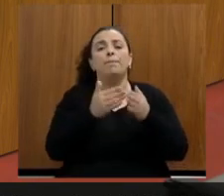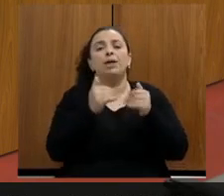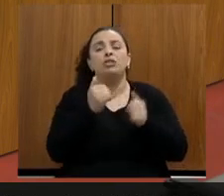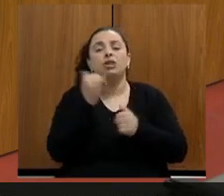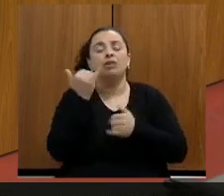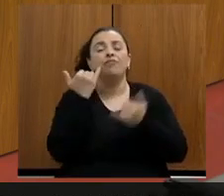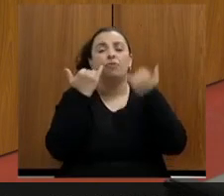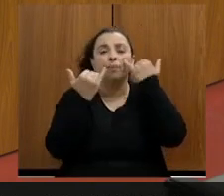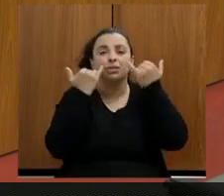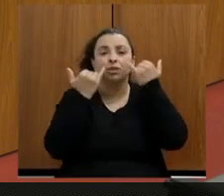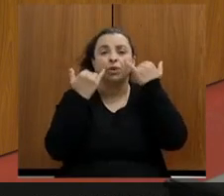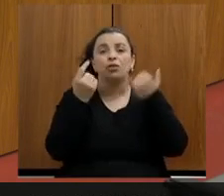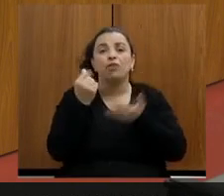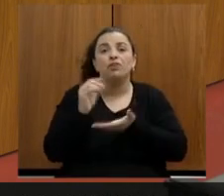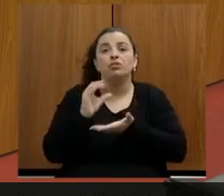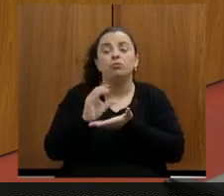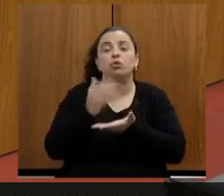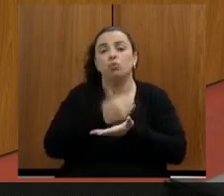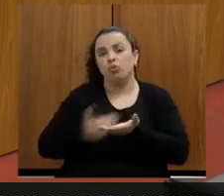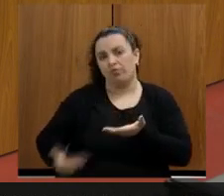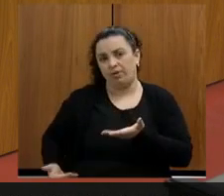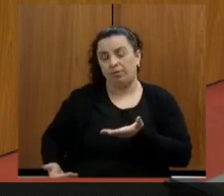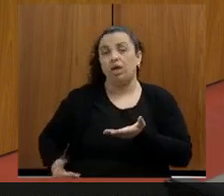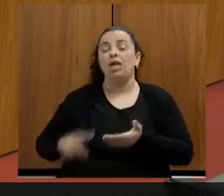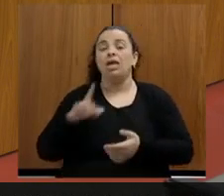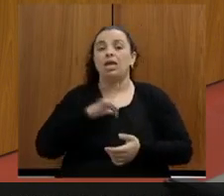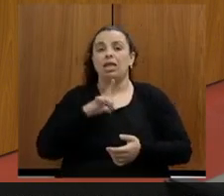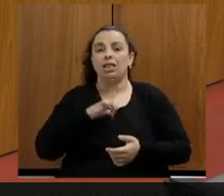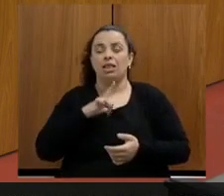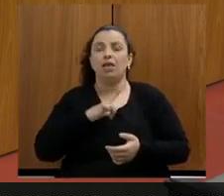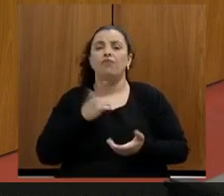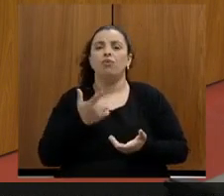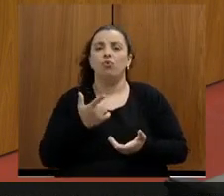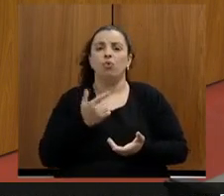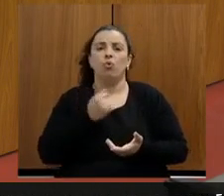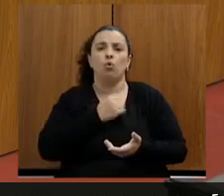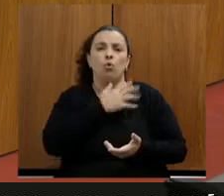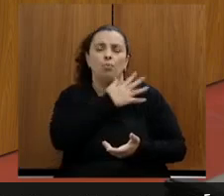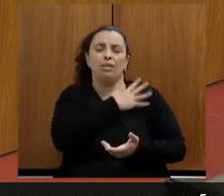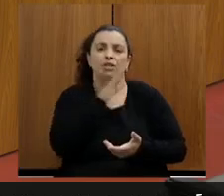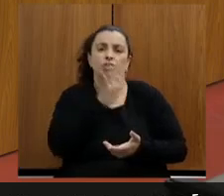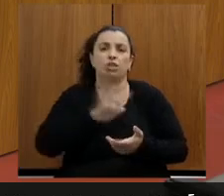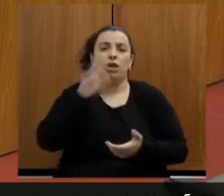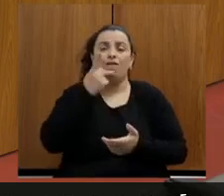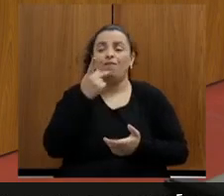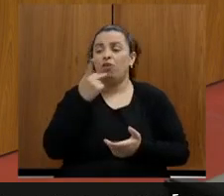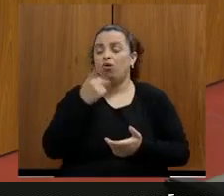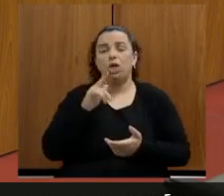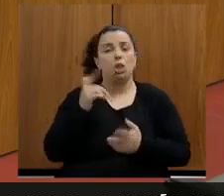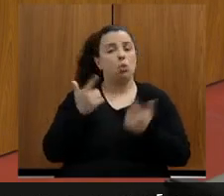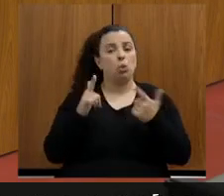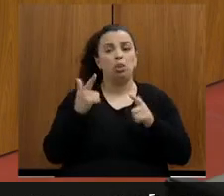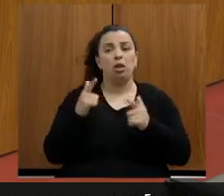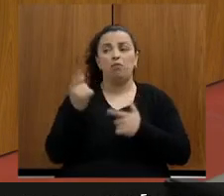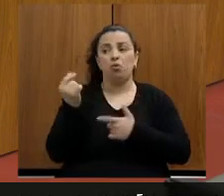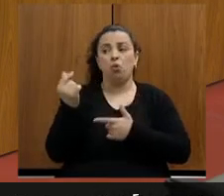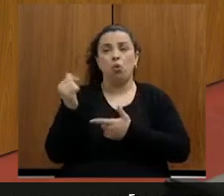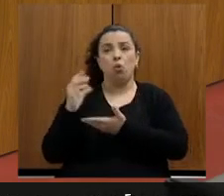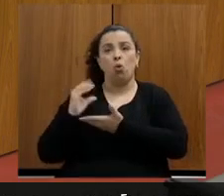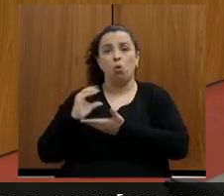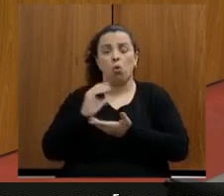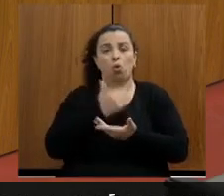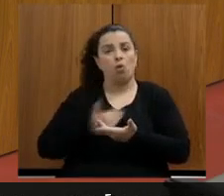de investimento do governo que eu como arranjar do bombeiro esteve aqui não houve zero investimento do governo é só porque ele